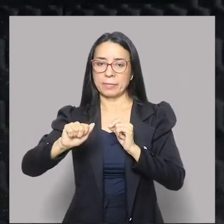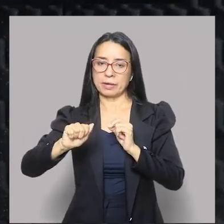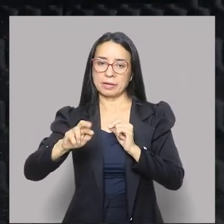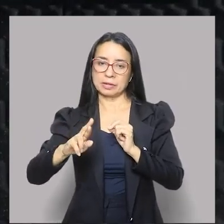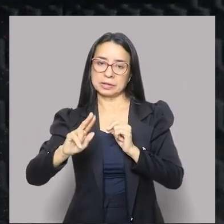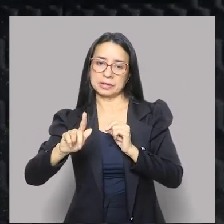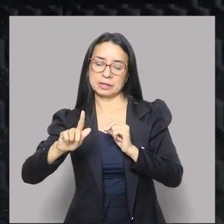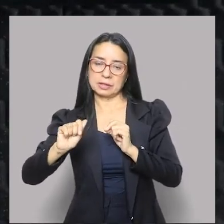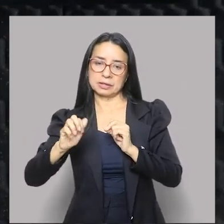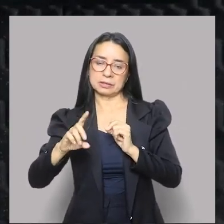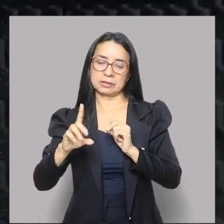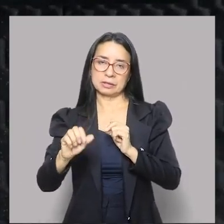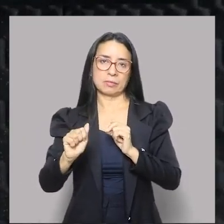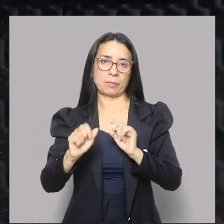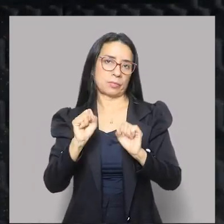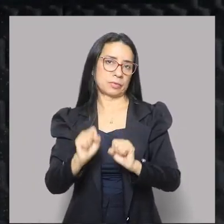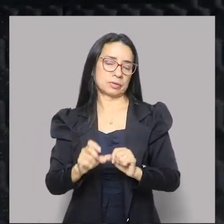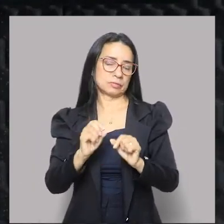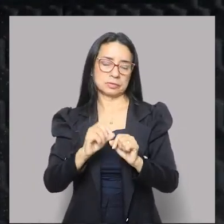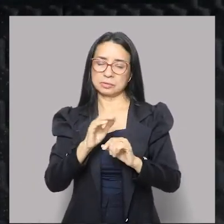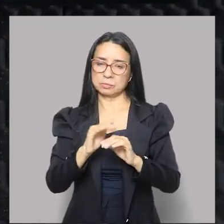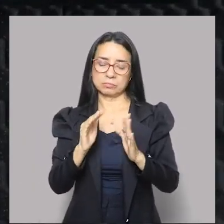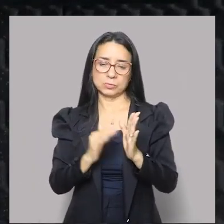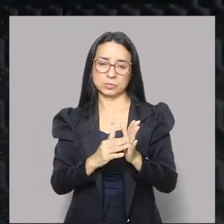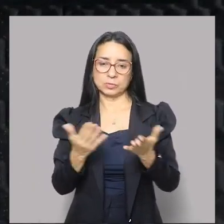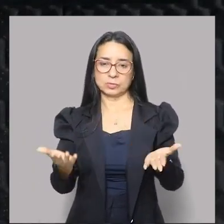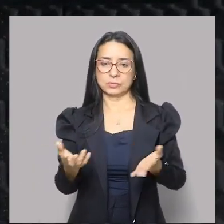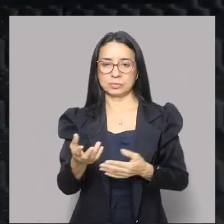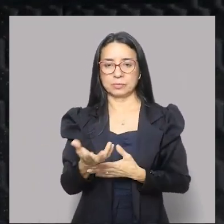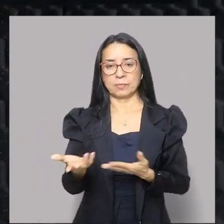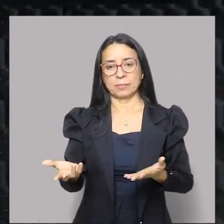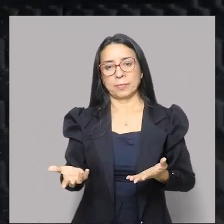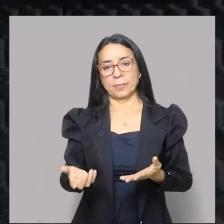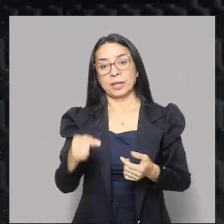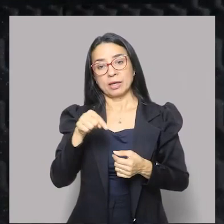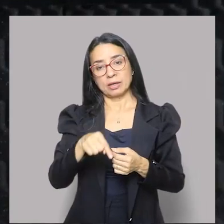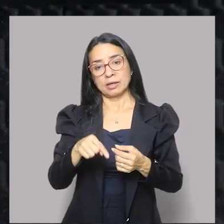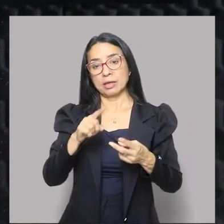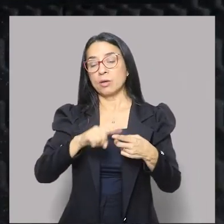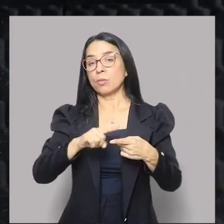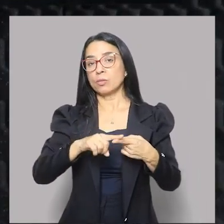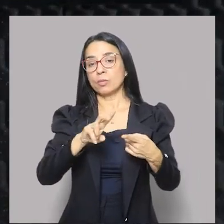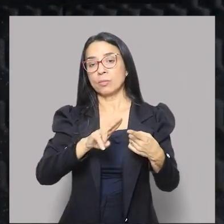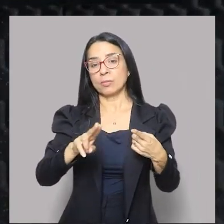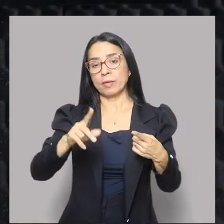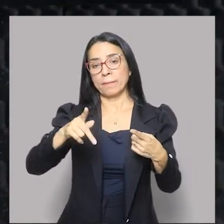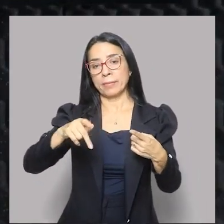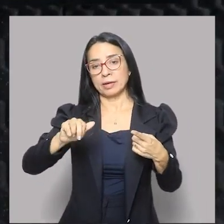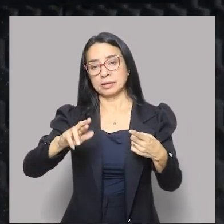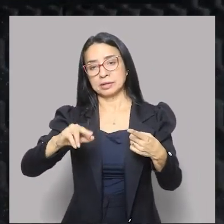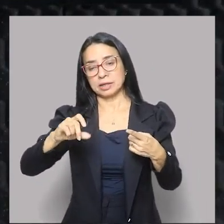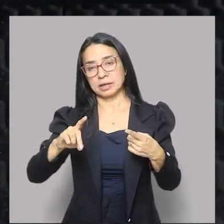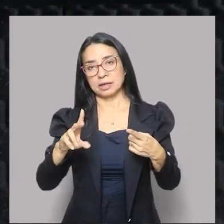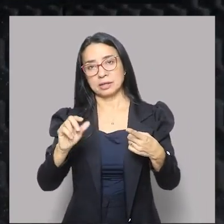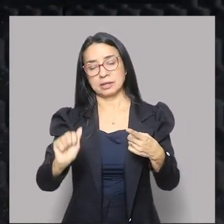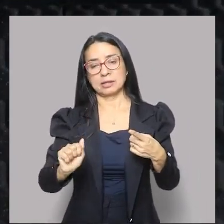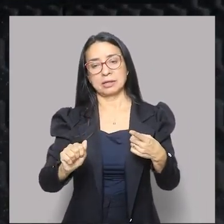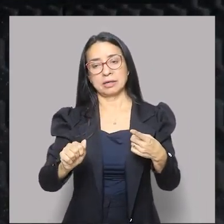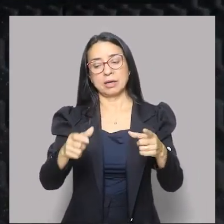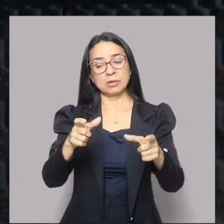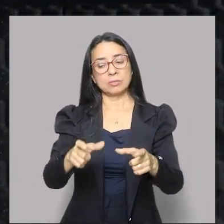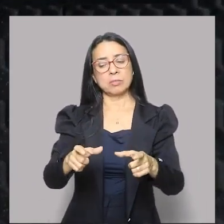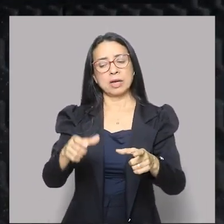gente trouxe essa referência ao lembrar de que Passágada é um espaço ideal, é um espaço sem dificuldades